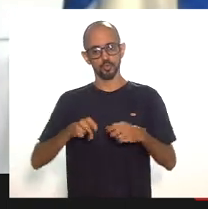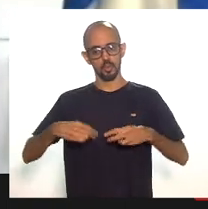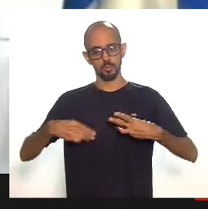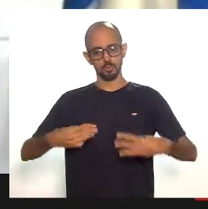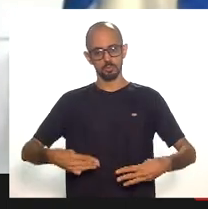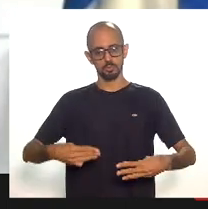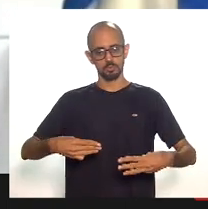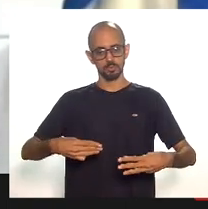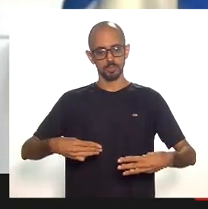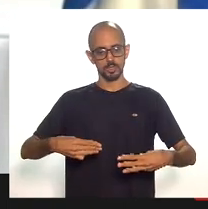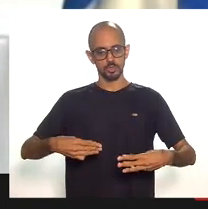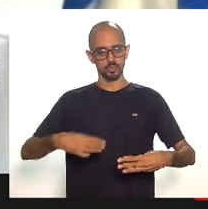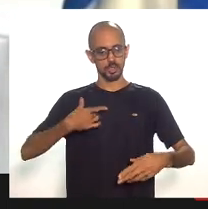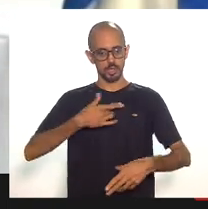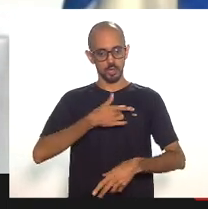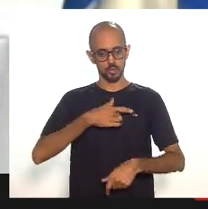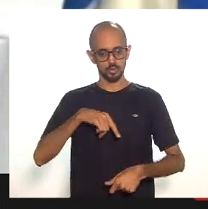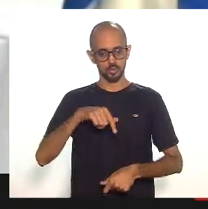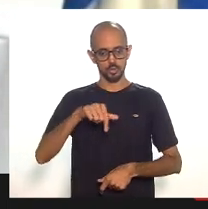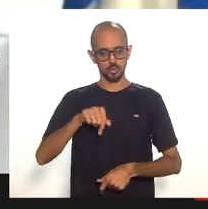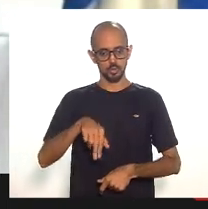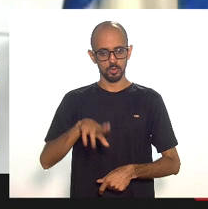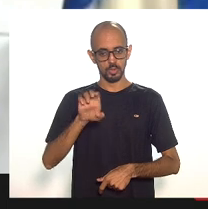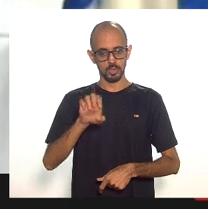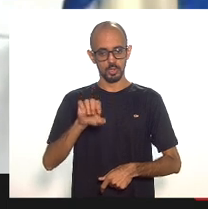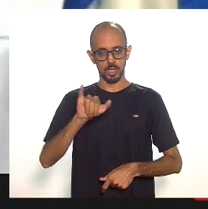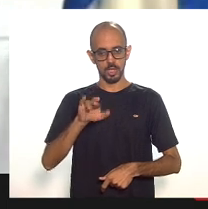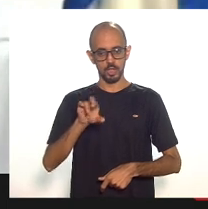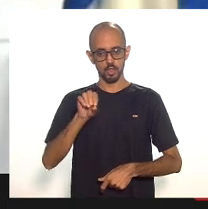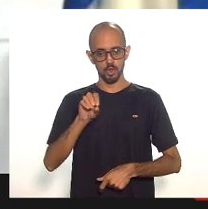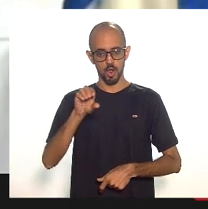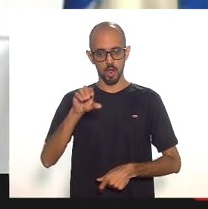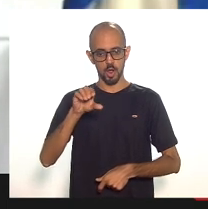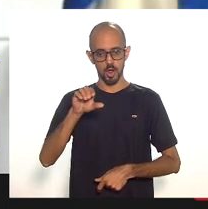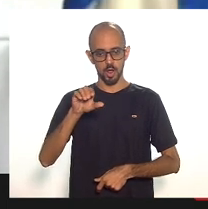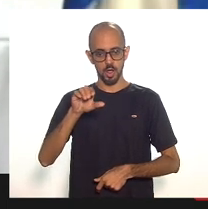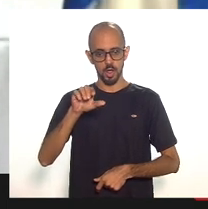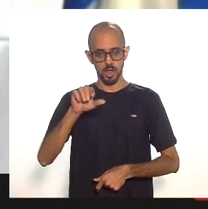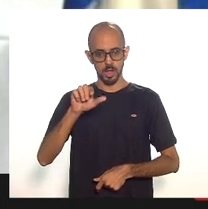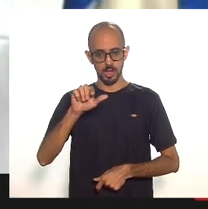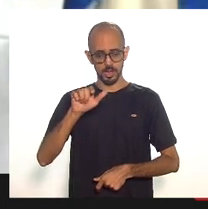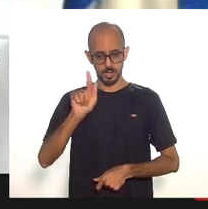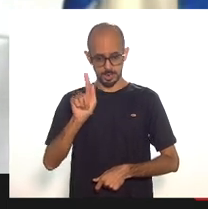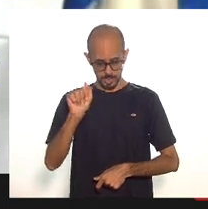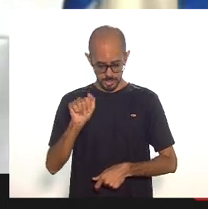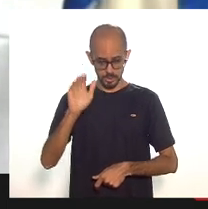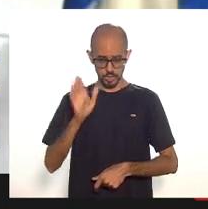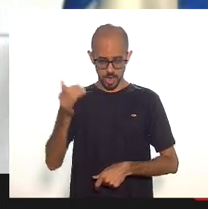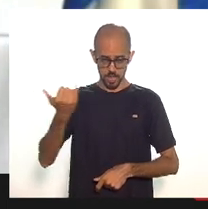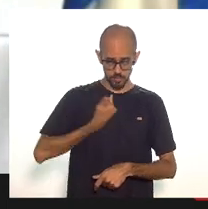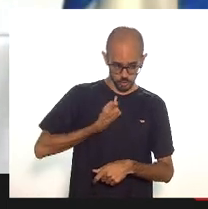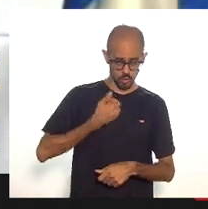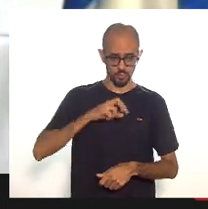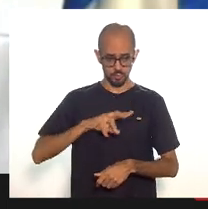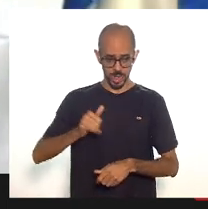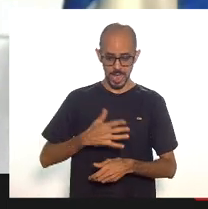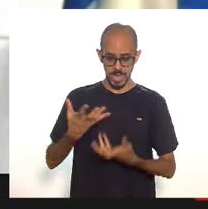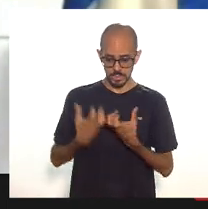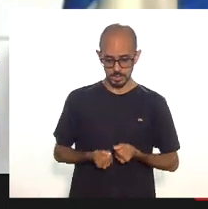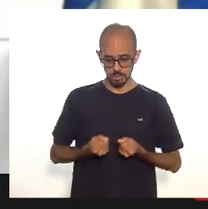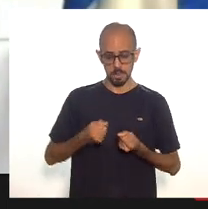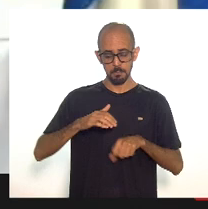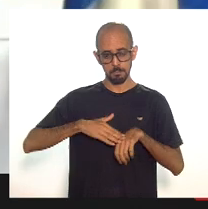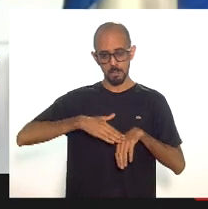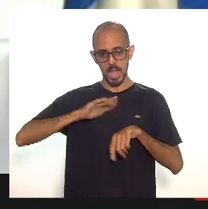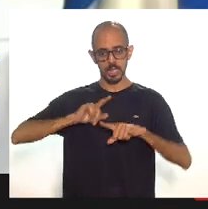falou claramente para a gente que vai receber uma importação grande essa semana de